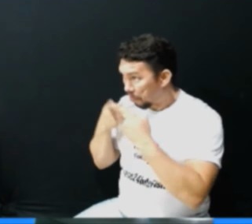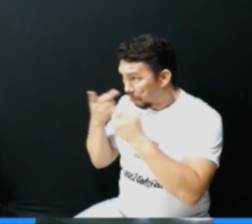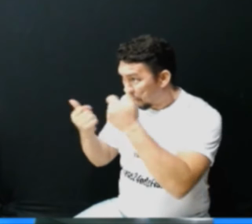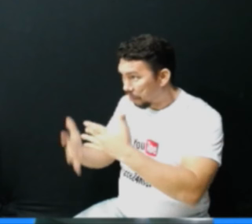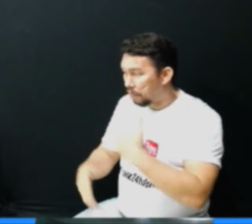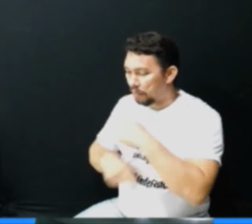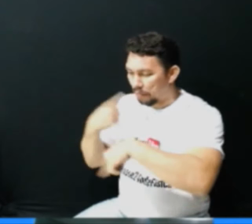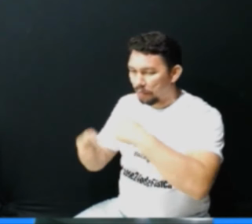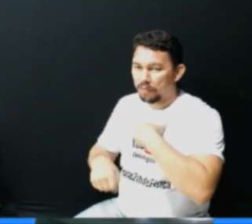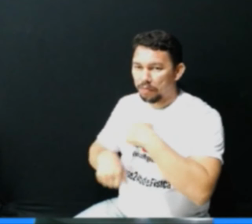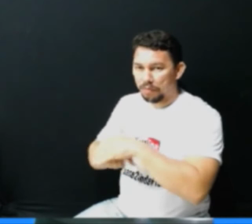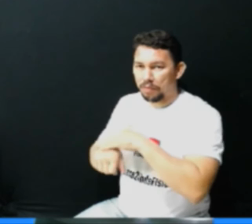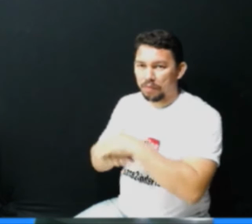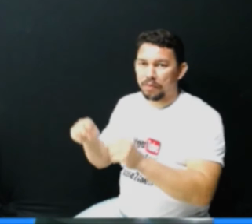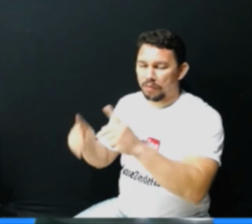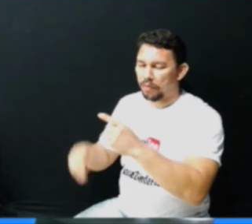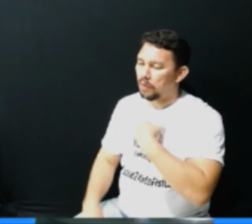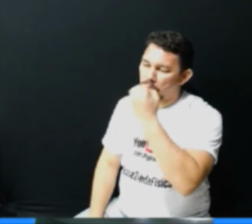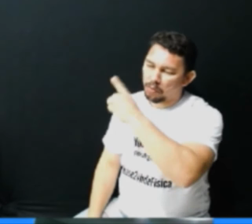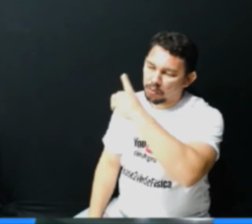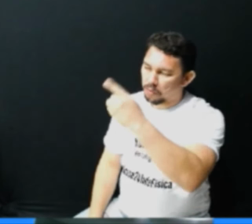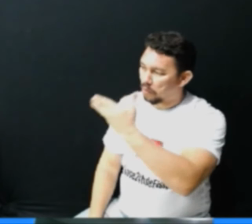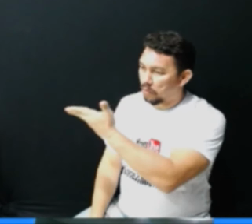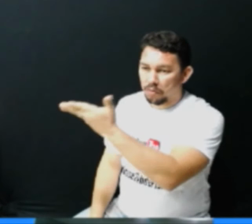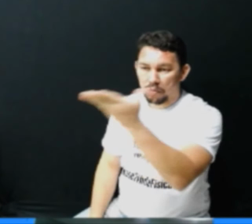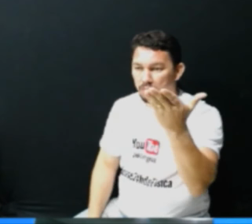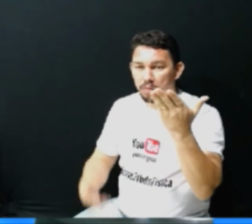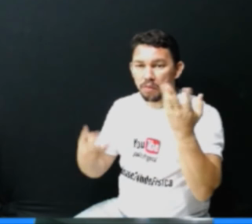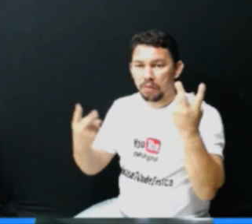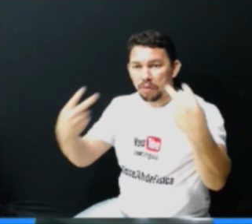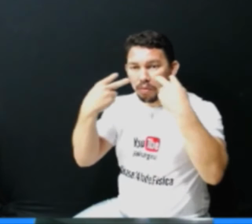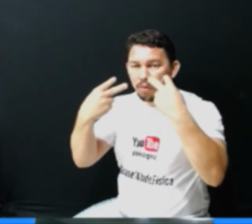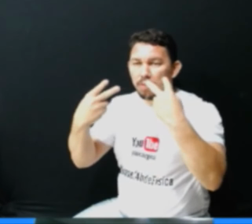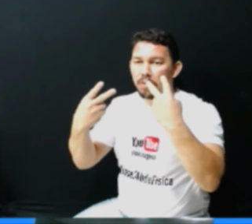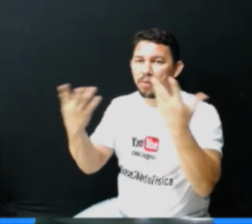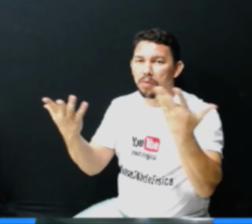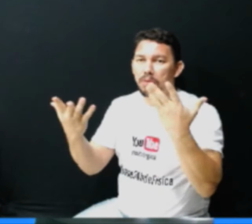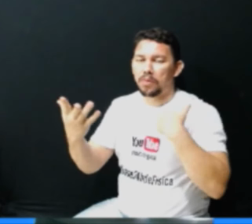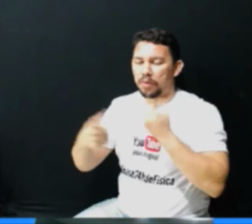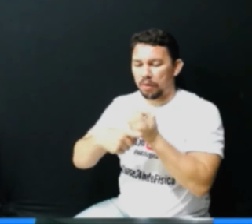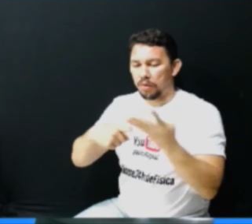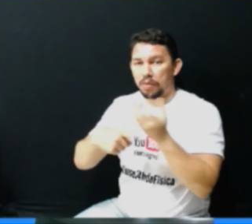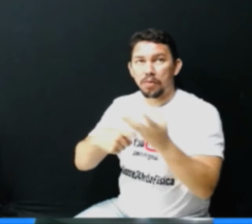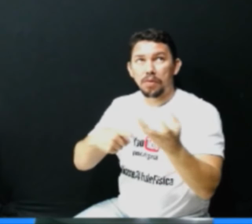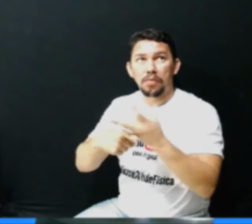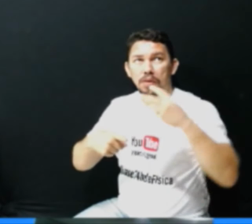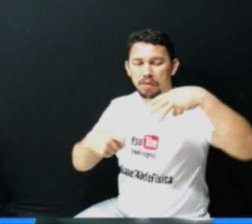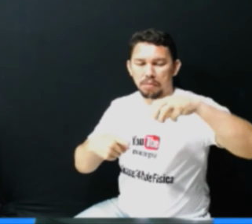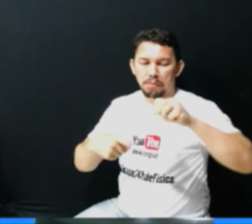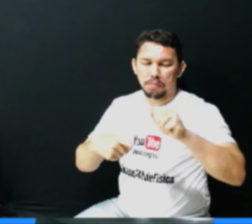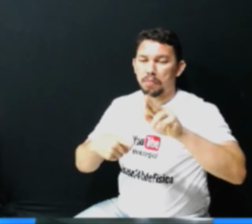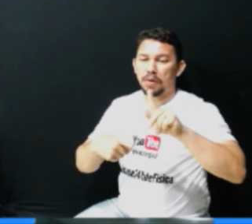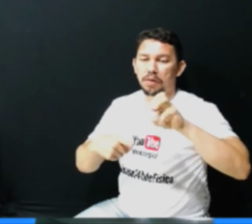começar a falar. Bom dia, Edelfrânio, bom dia a todos aí do Física Marginal. Uma maratona muito louca essa, hein, cara? 24